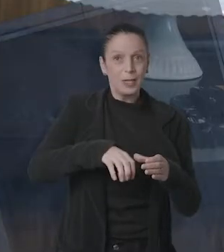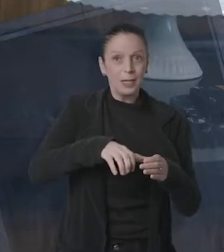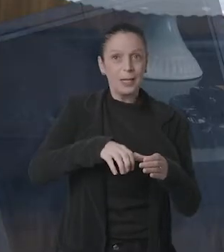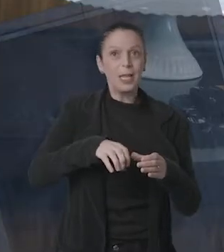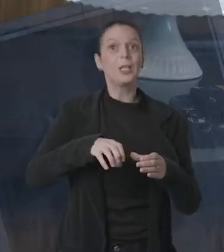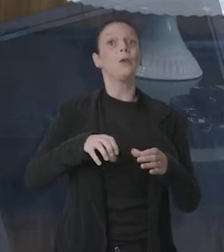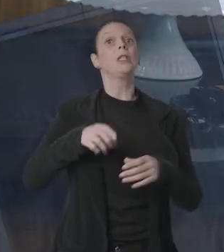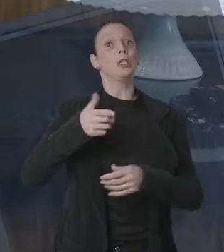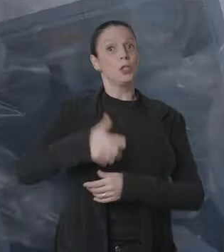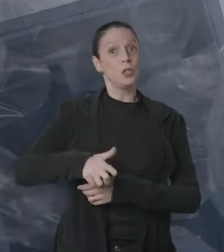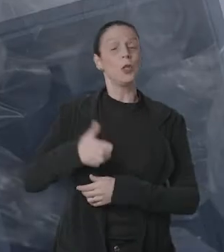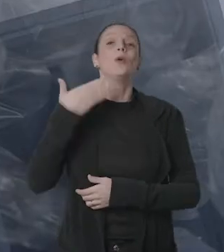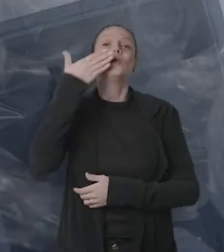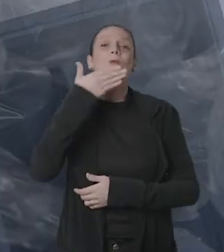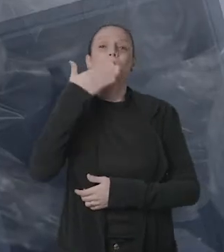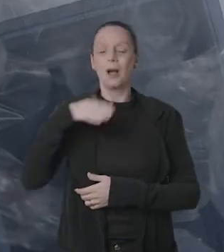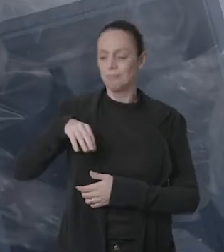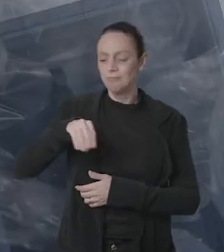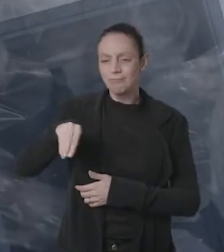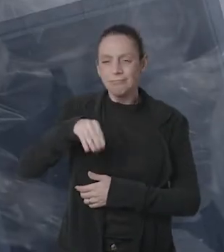e o suspiro.